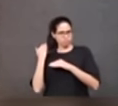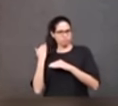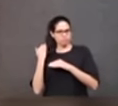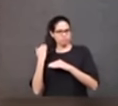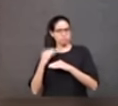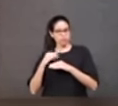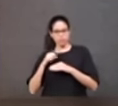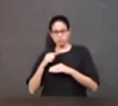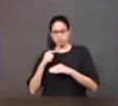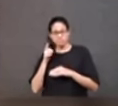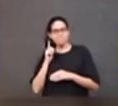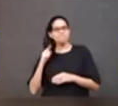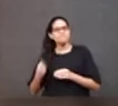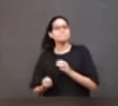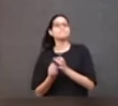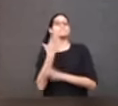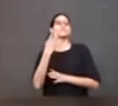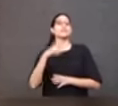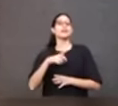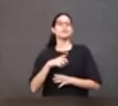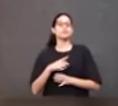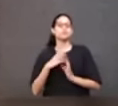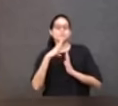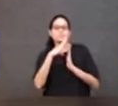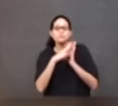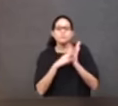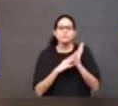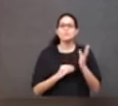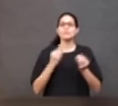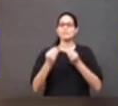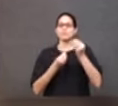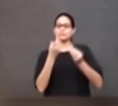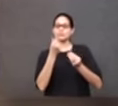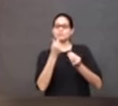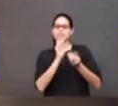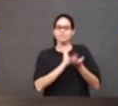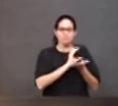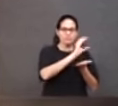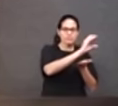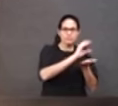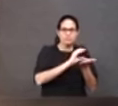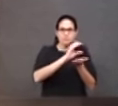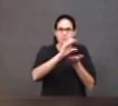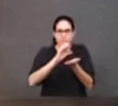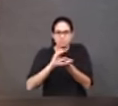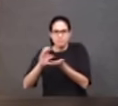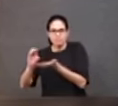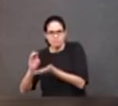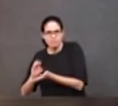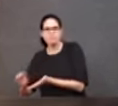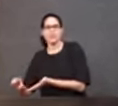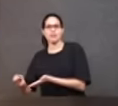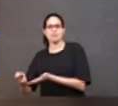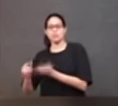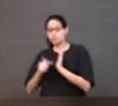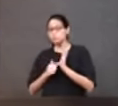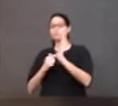o modelo de distribuição de recursos financeiros, que foi inclusive levado à Andifes